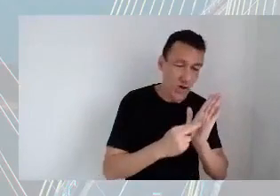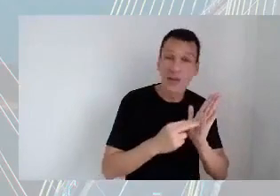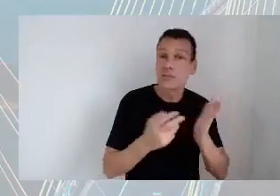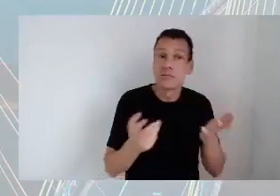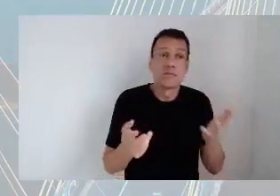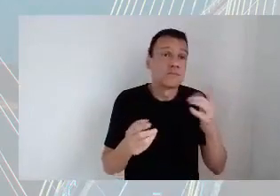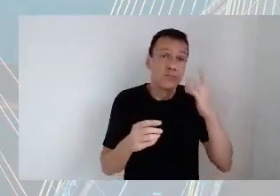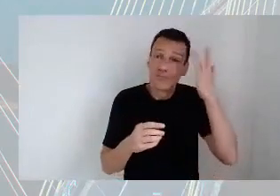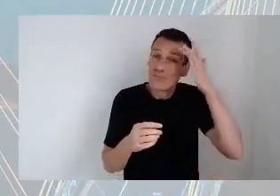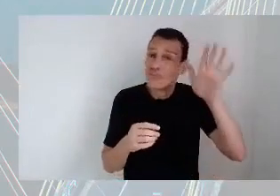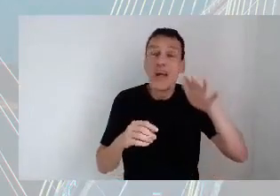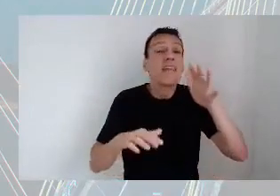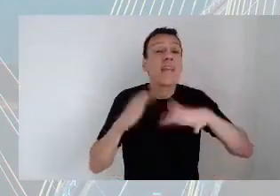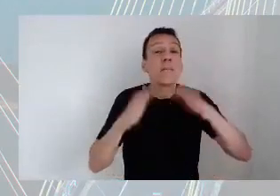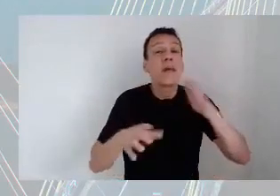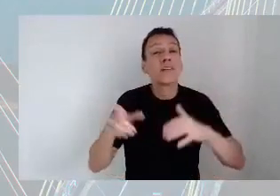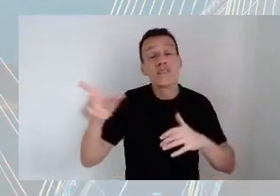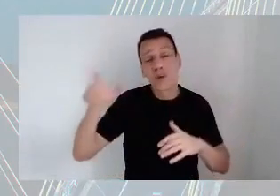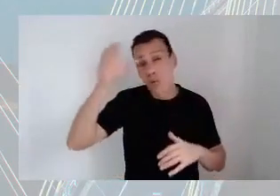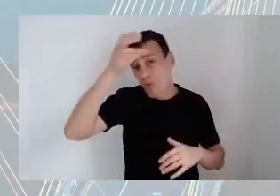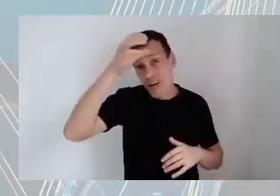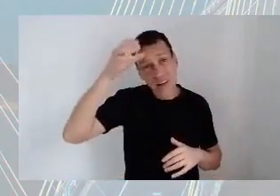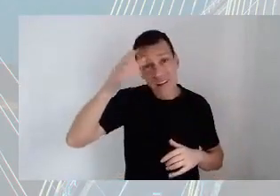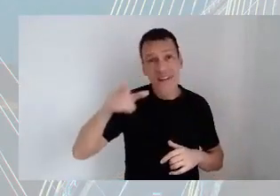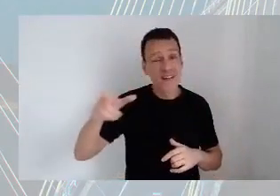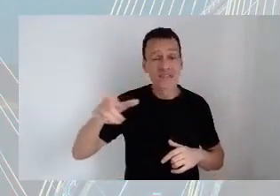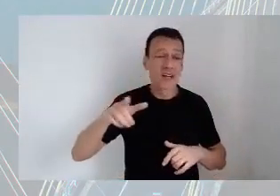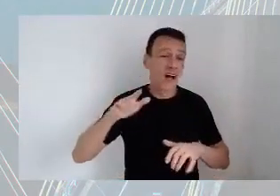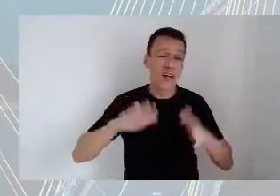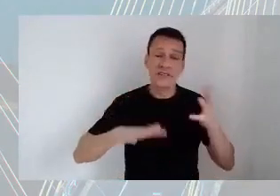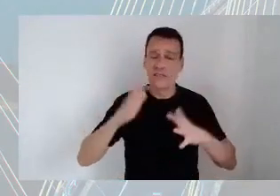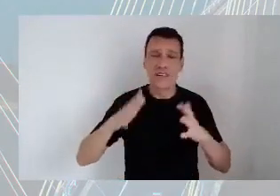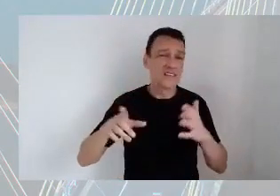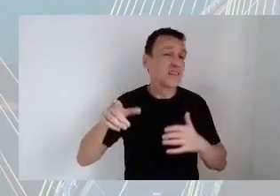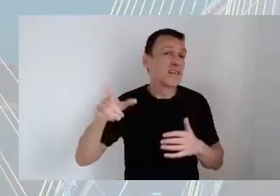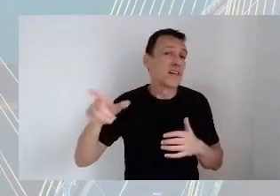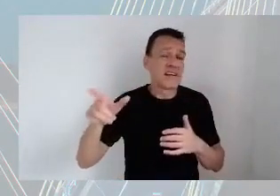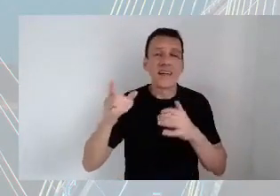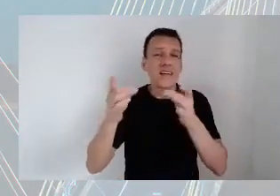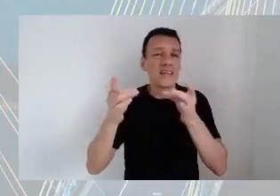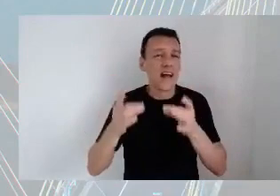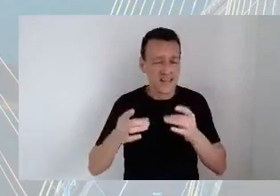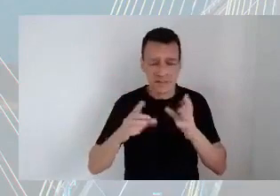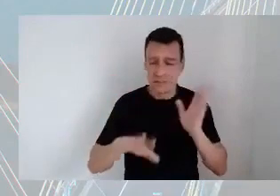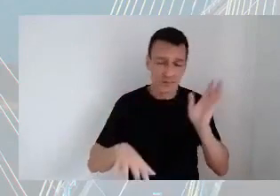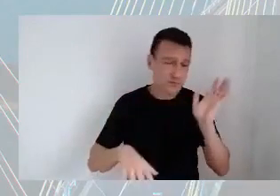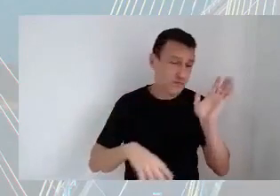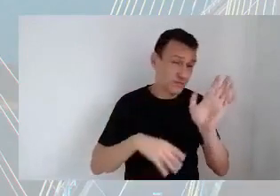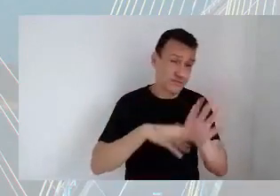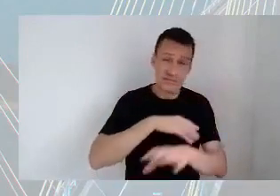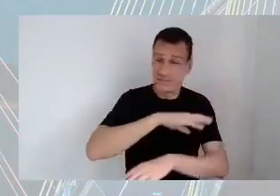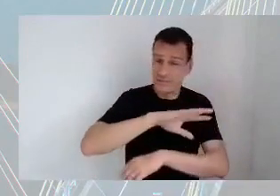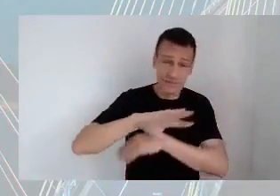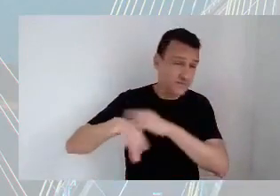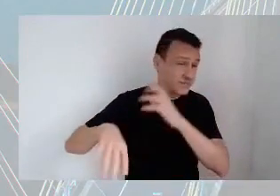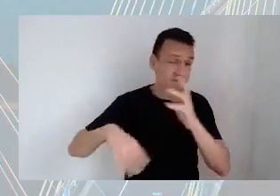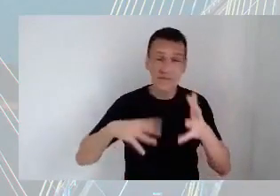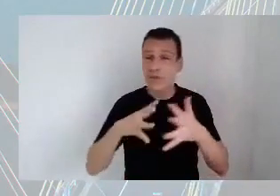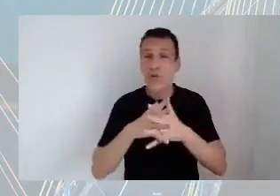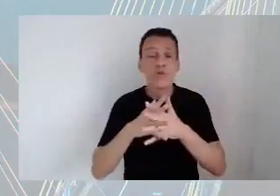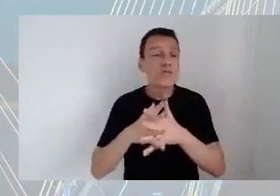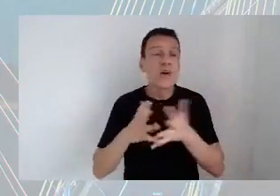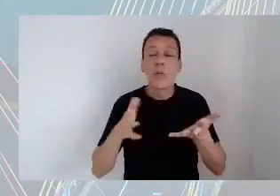depende de como as coisas estão, qual é a qualidade daquele dado, de onde vem, que recursos essa organização dispõe, né?